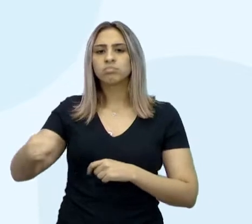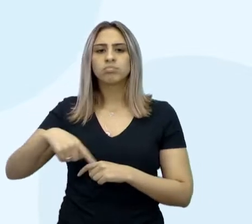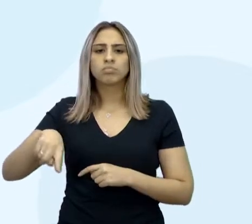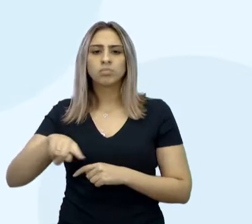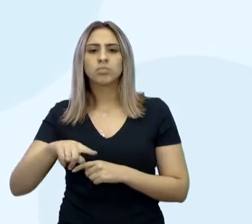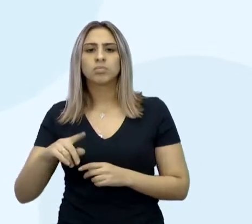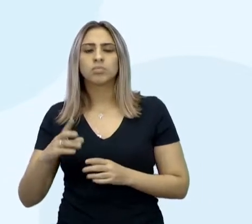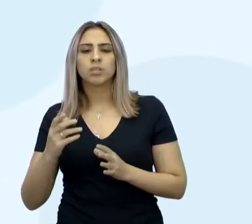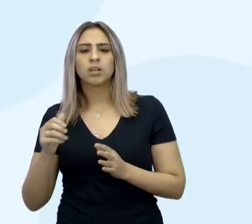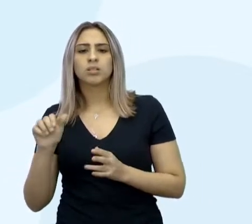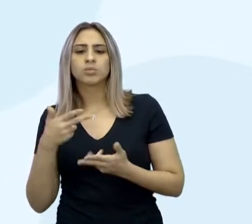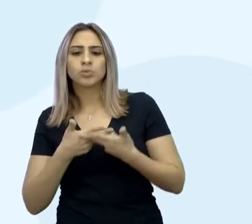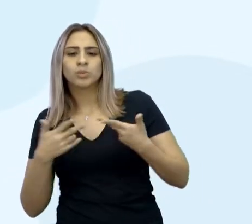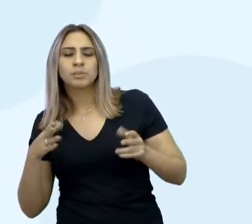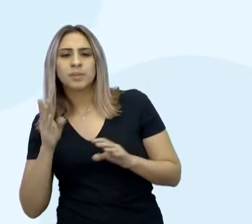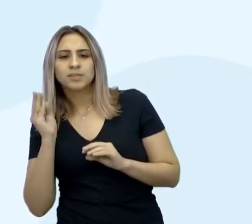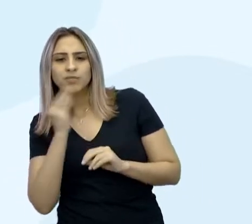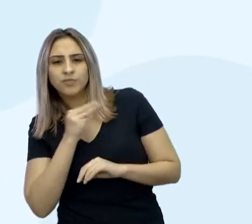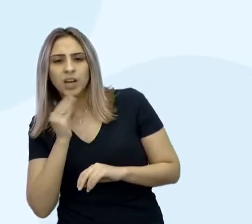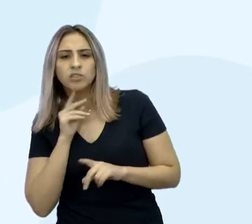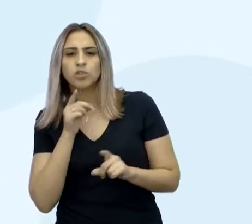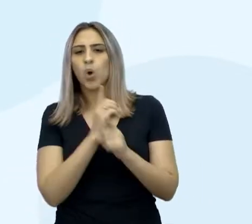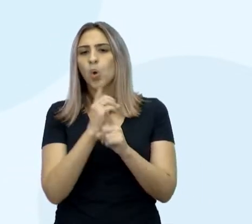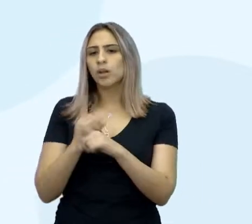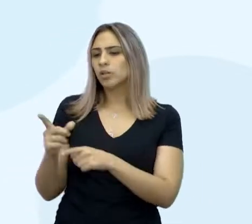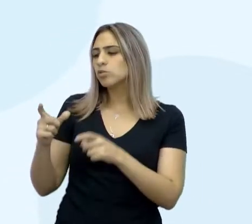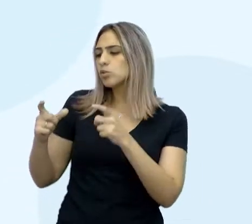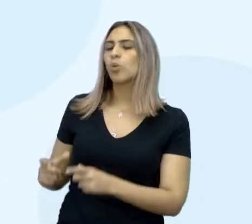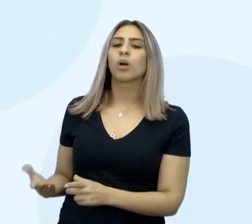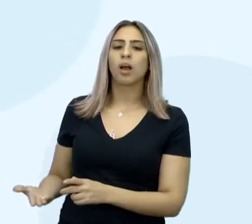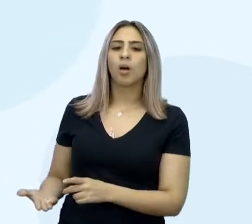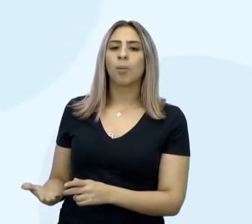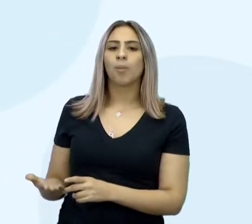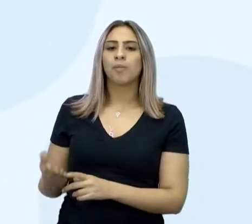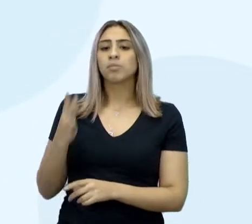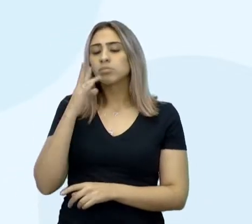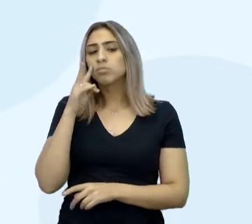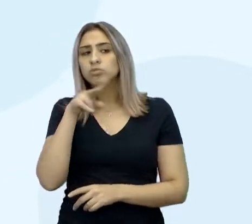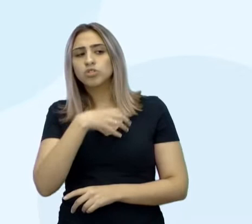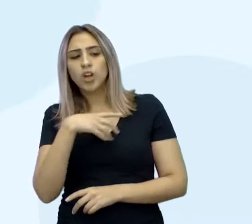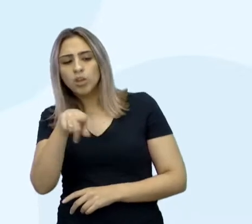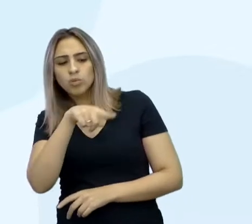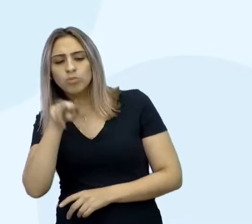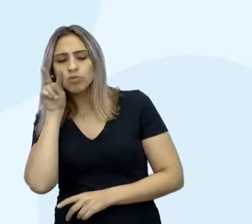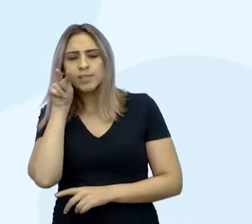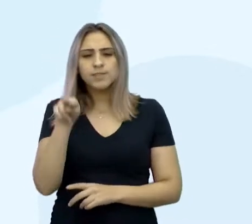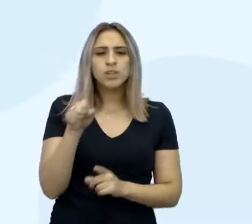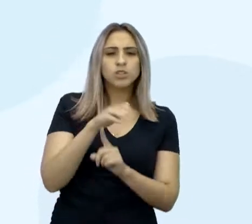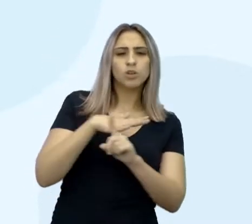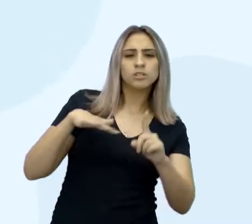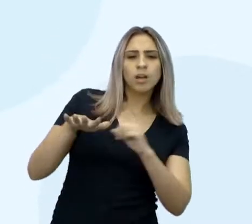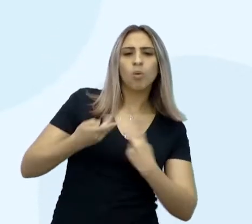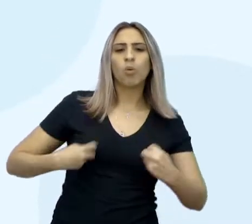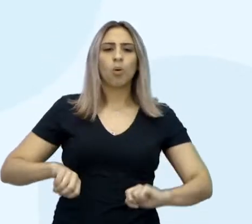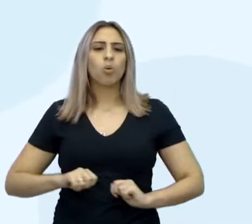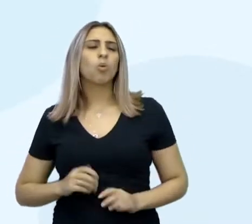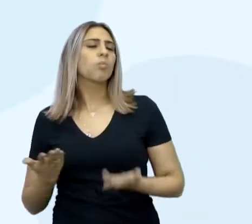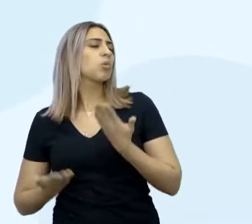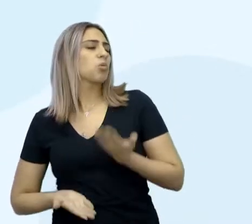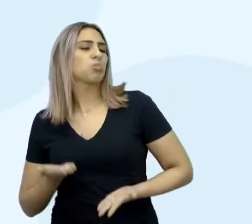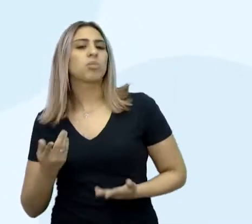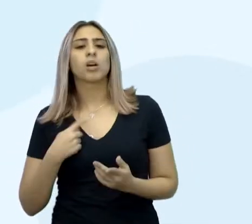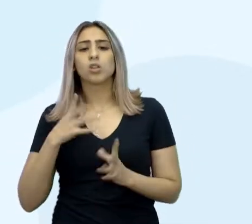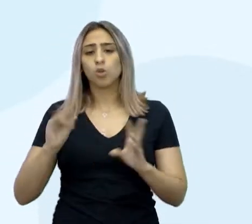e as vulnerabilidades encontradas nessa região do ponto de vista social, econômico e etc. Então,